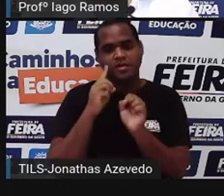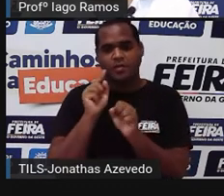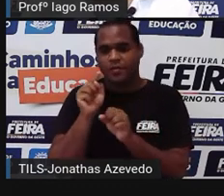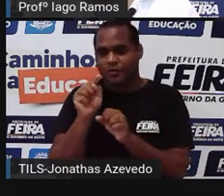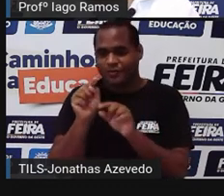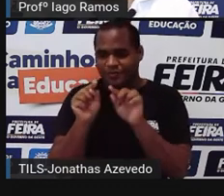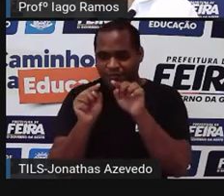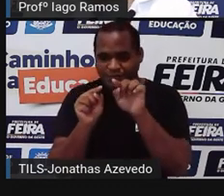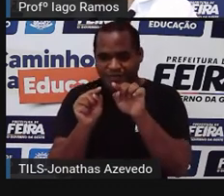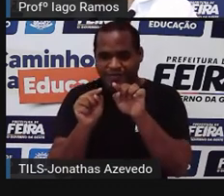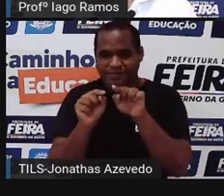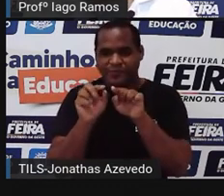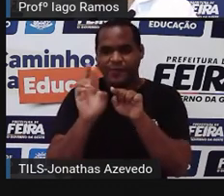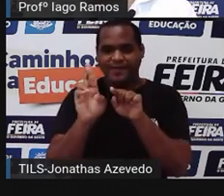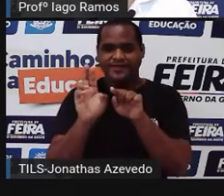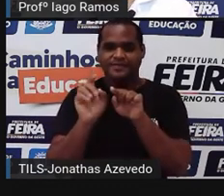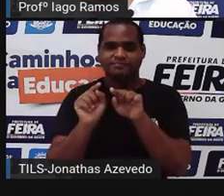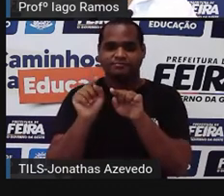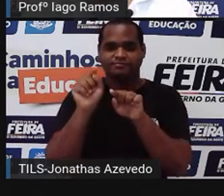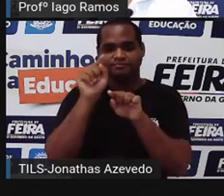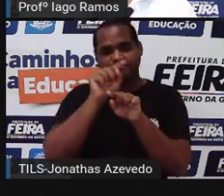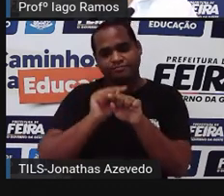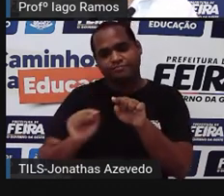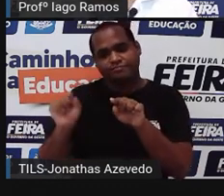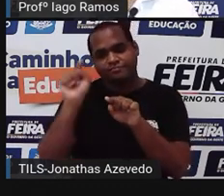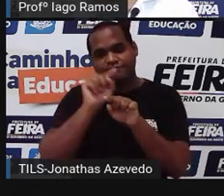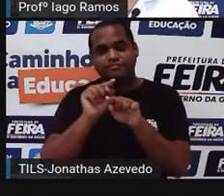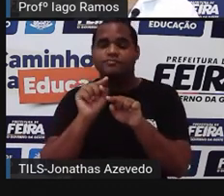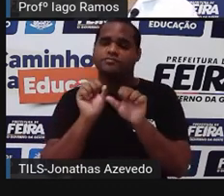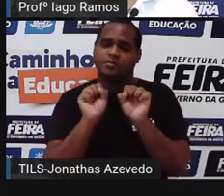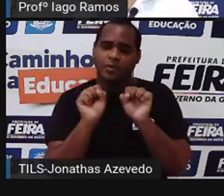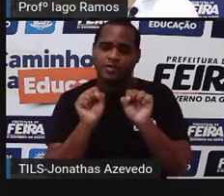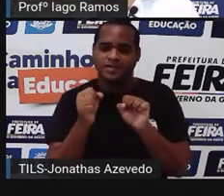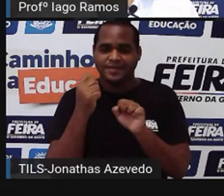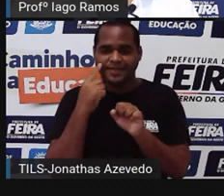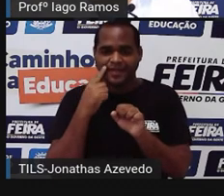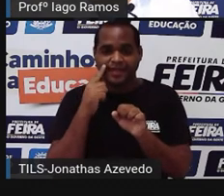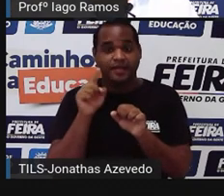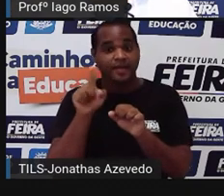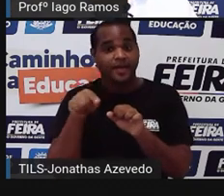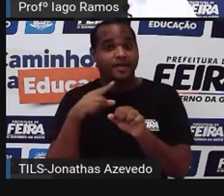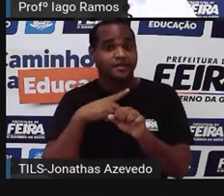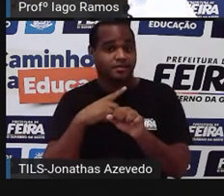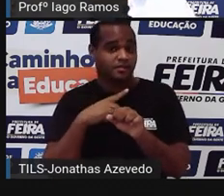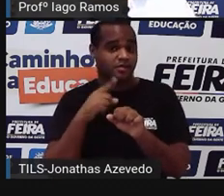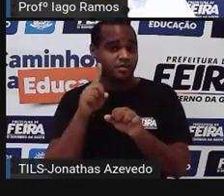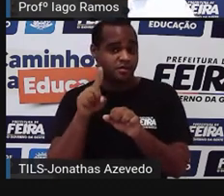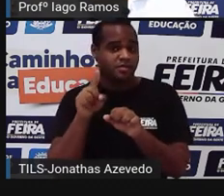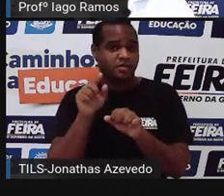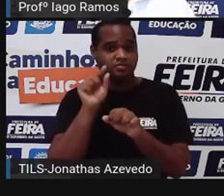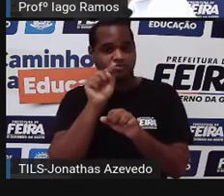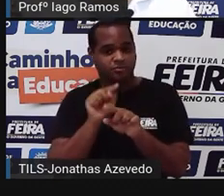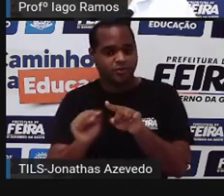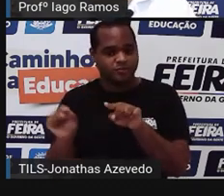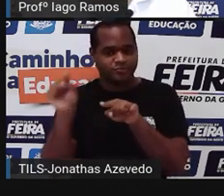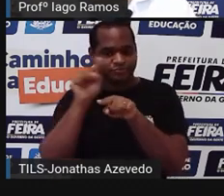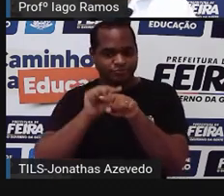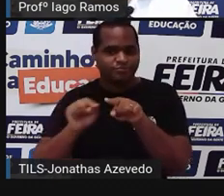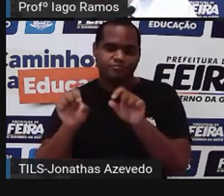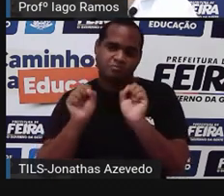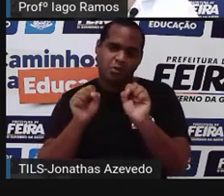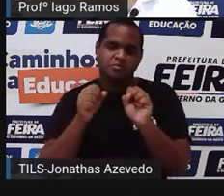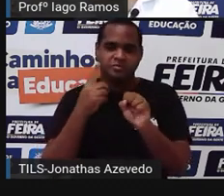ponto então ele tem um ponto Zinho R laranja eu vou fazer essa figura girar em relação a esse ponto É risinho